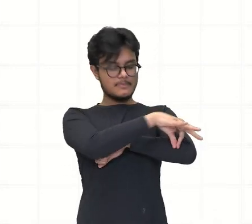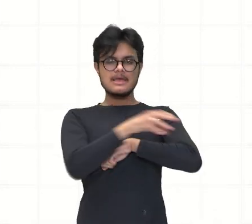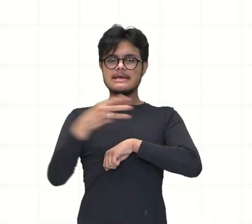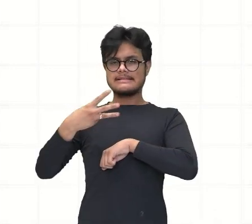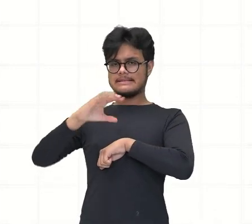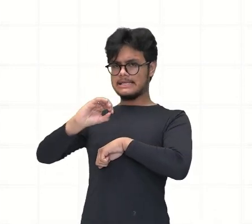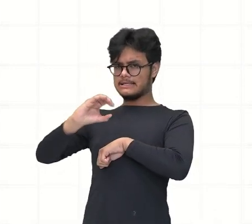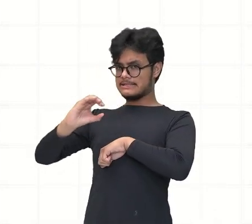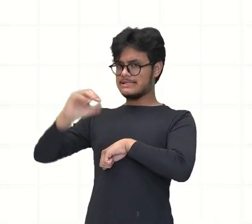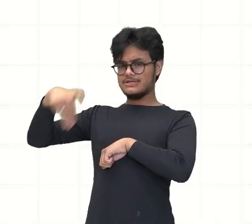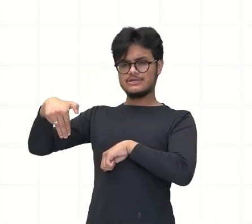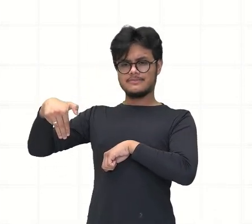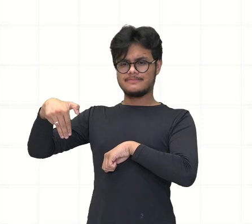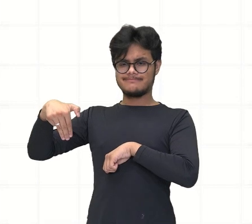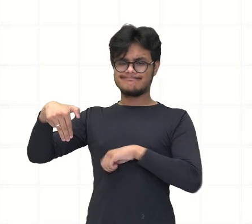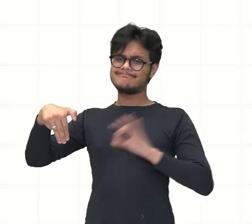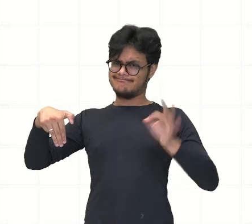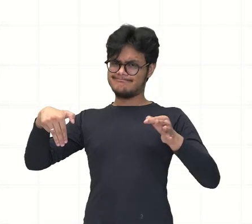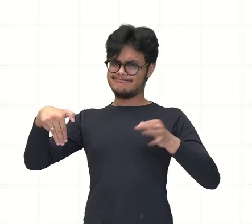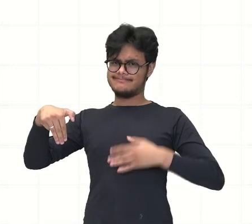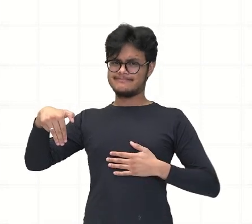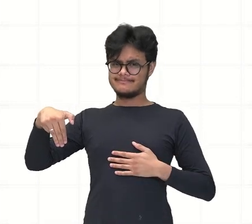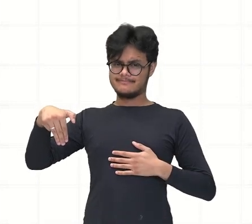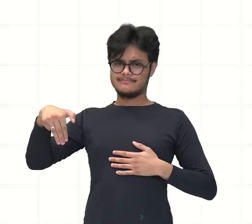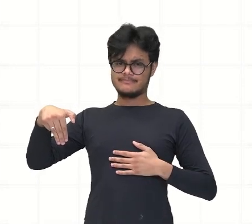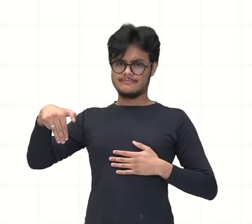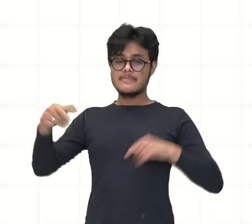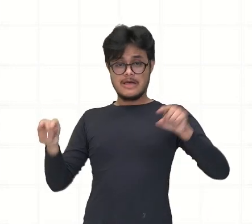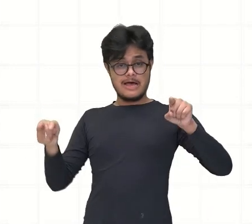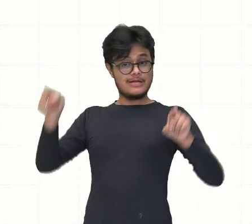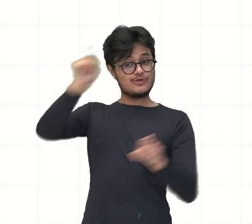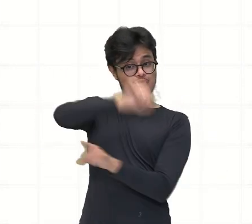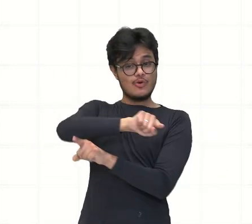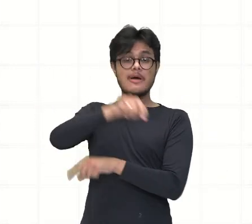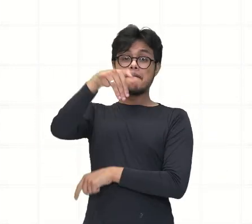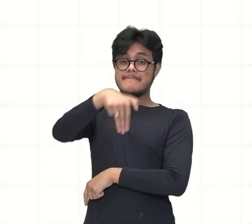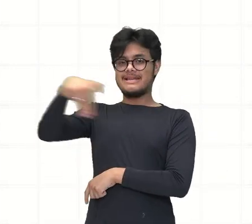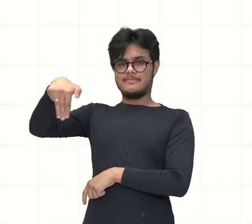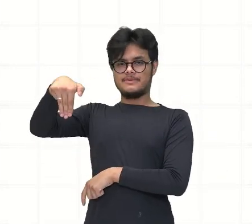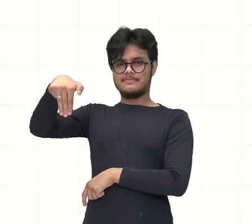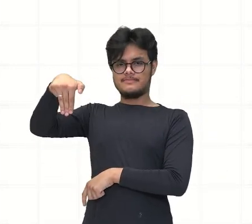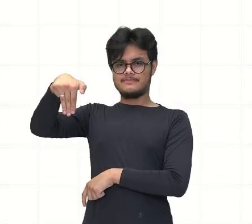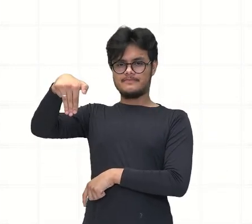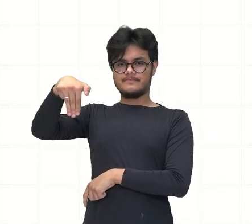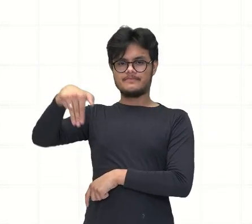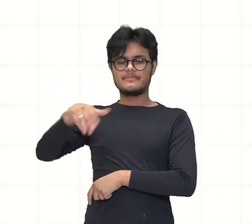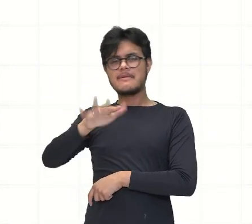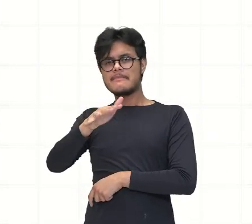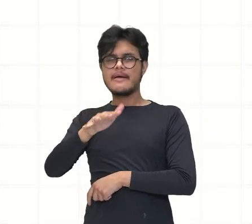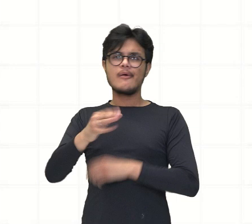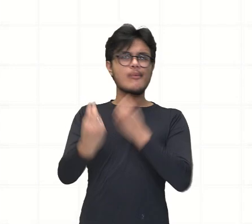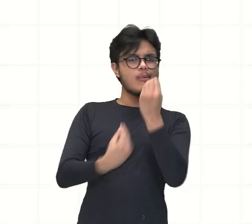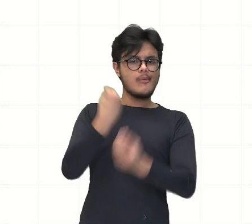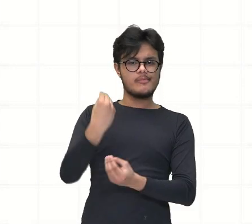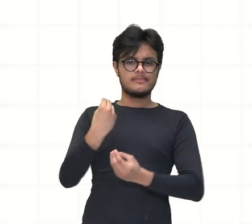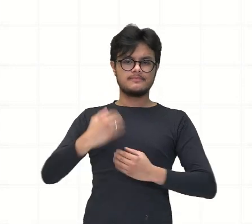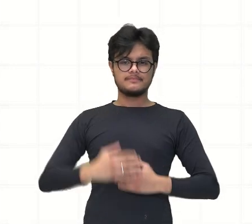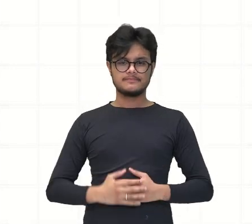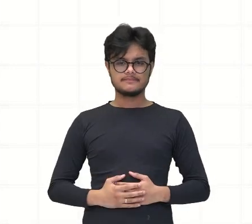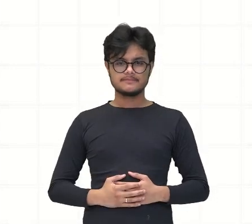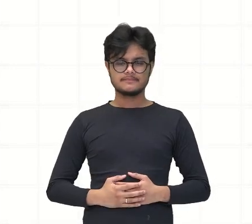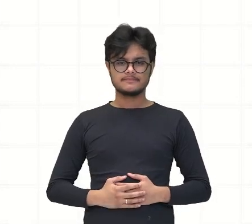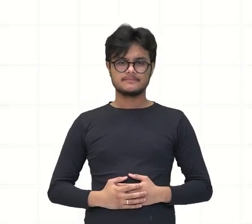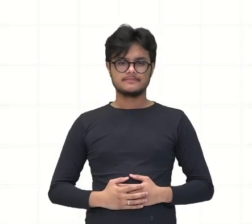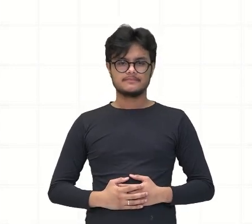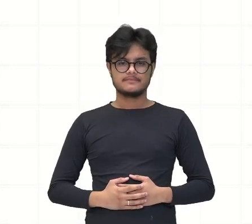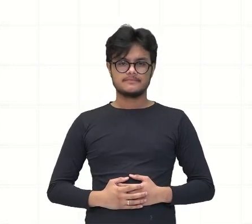vai ser transformar de centímetros para milímetros. Aí, o que é